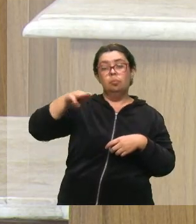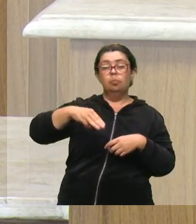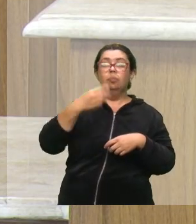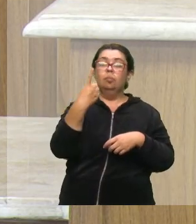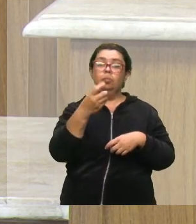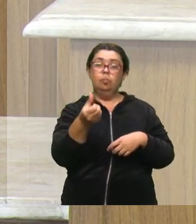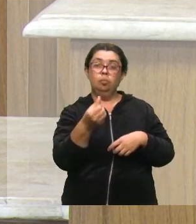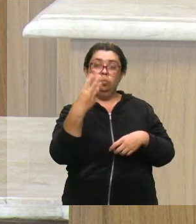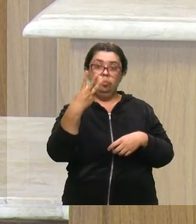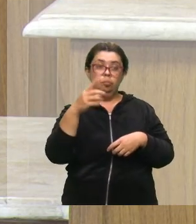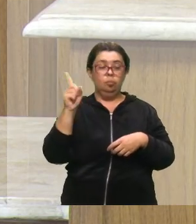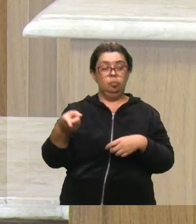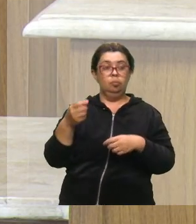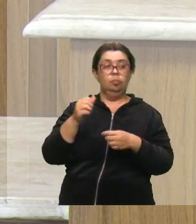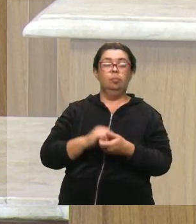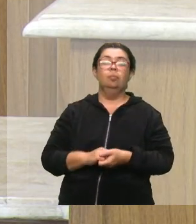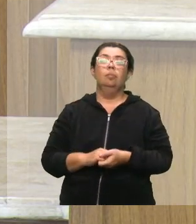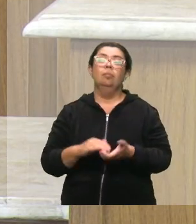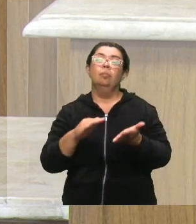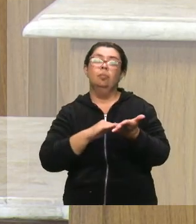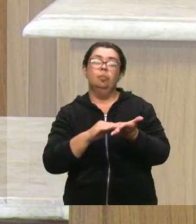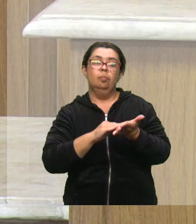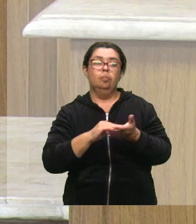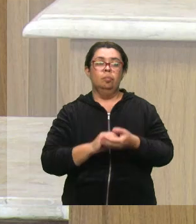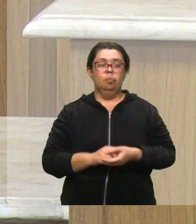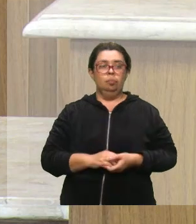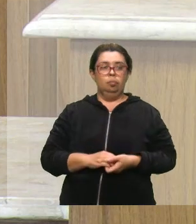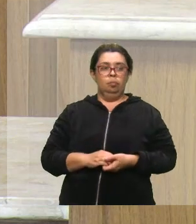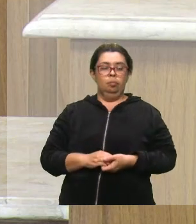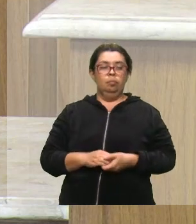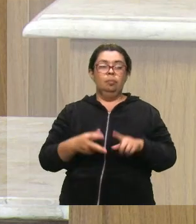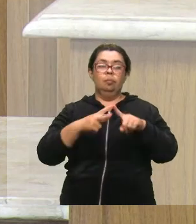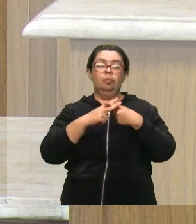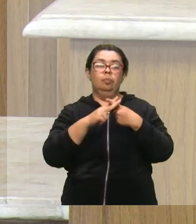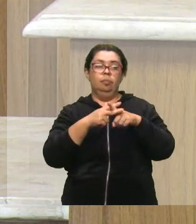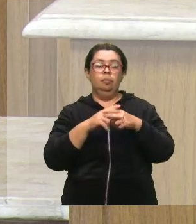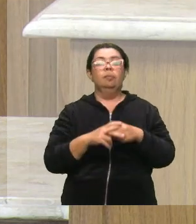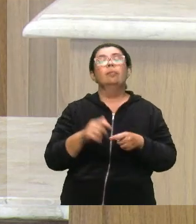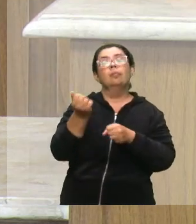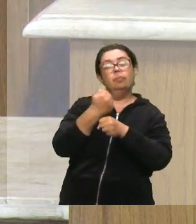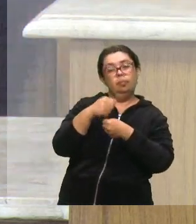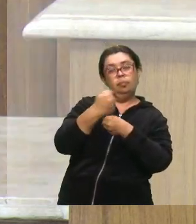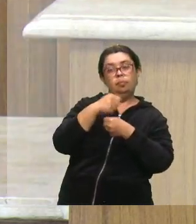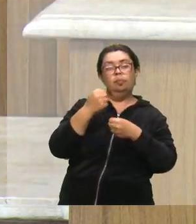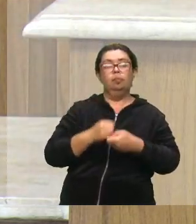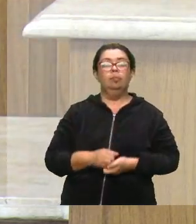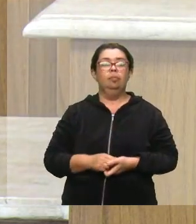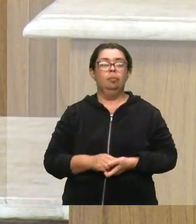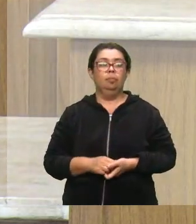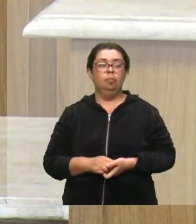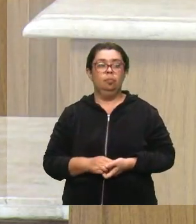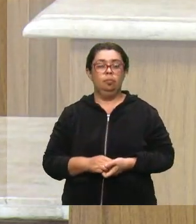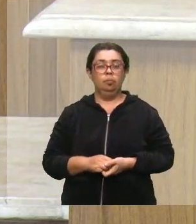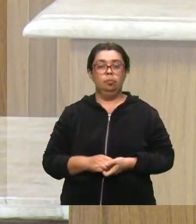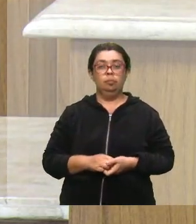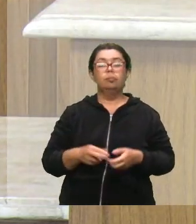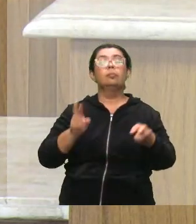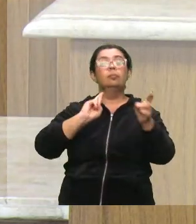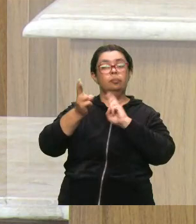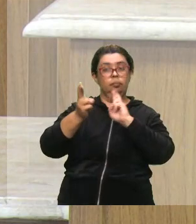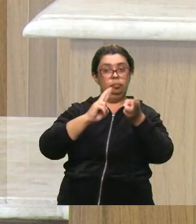R$ 46.153.000, dentro dessa secretaria. A gente tem a manutenção do Departamento de Obras Municipal, conservação de estradas